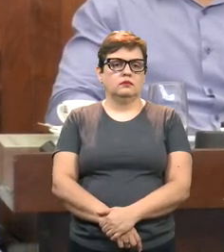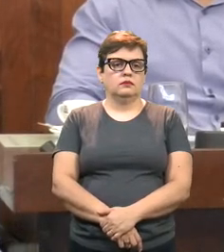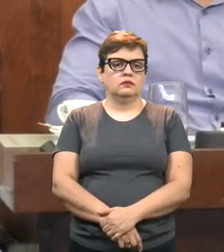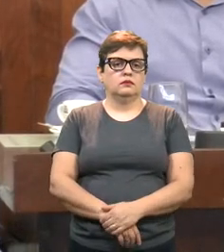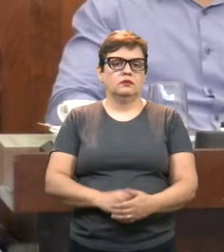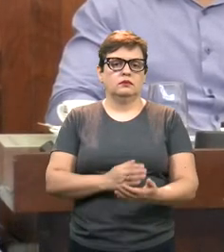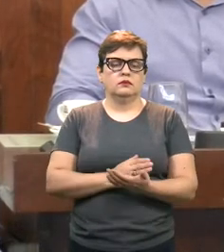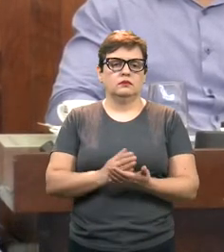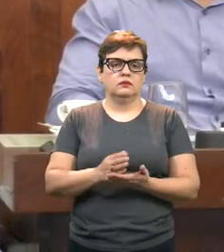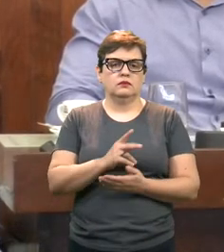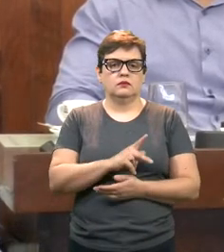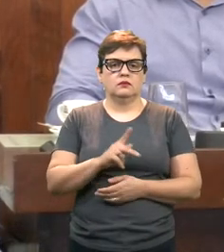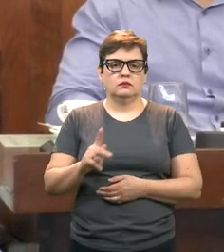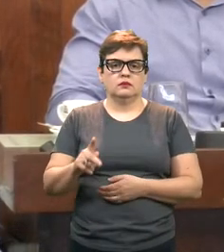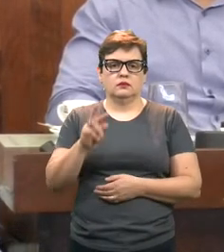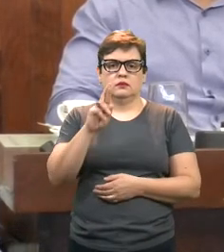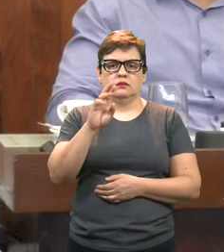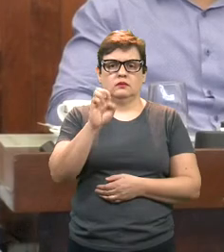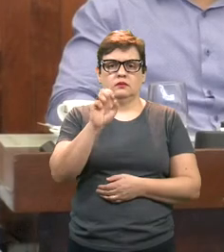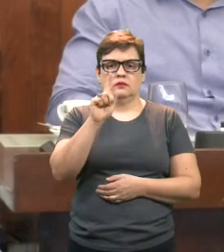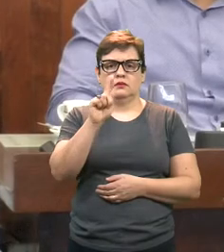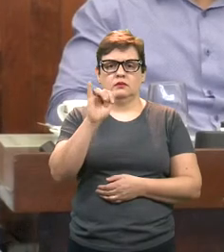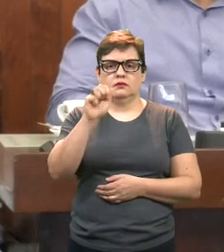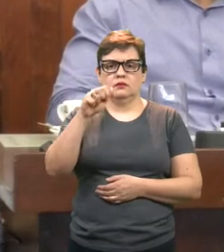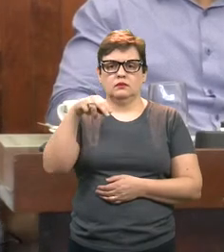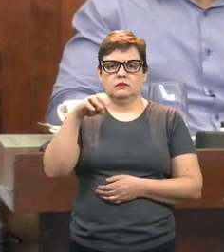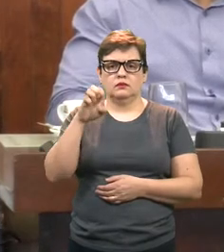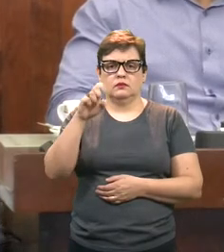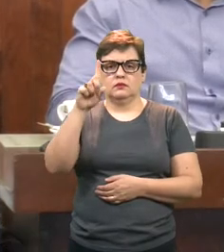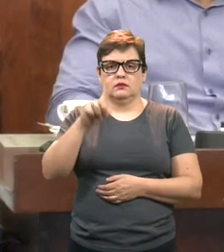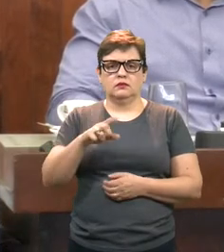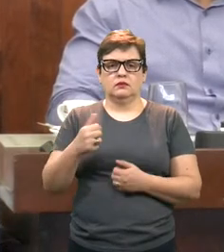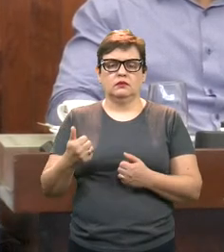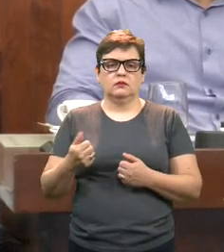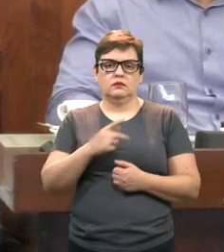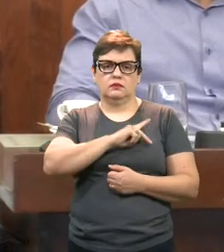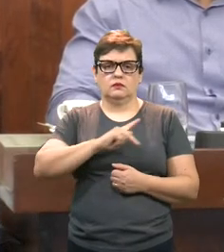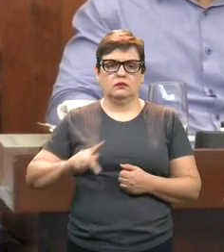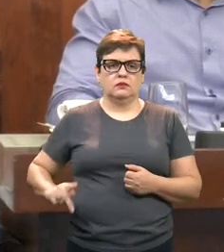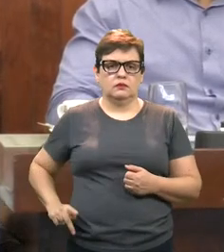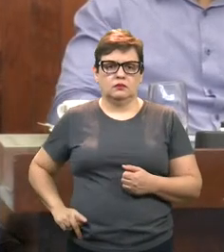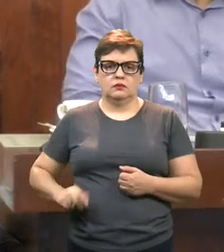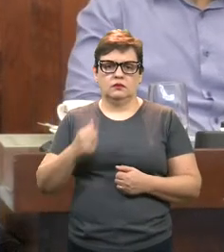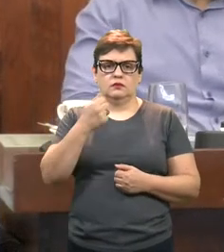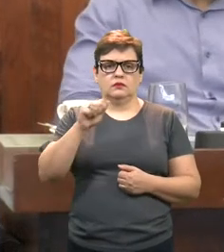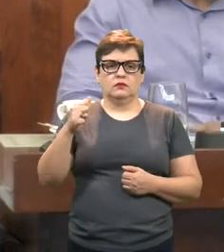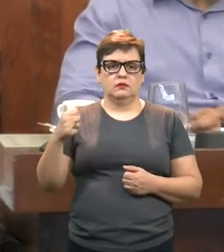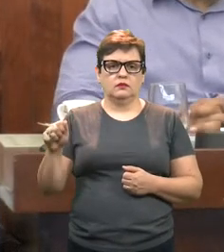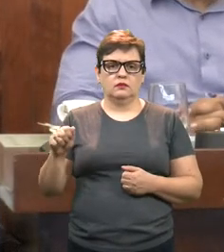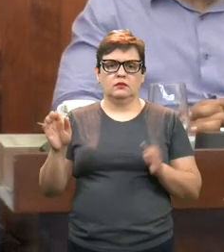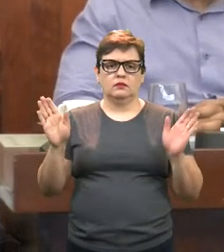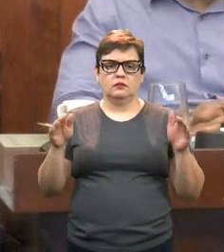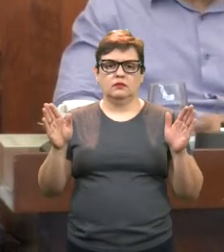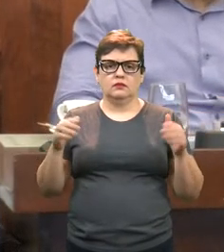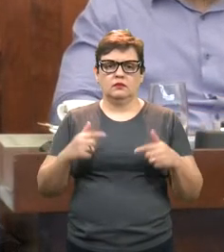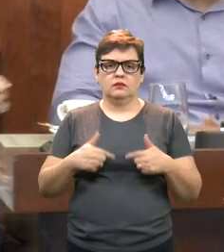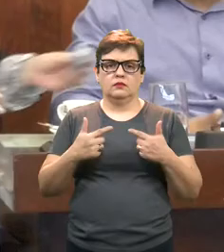Inicialmente, convido a professora Regiane Ferreira, presidente da Associação Anjos Guerreiros, para que ocupe a tribuna da nossa